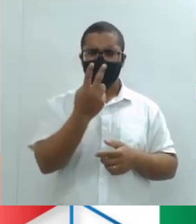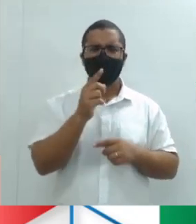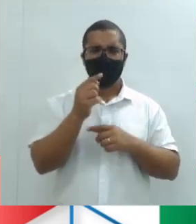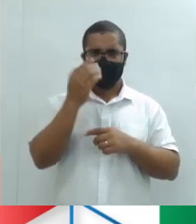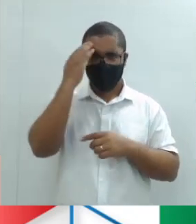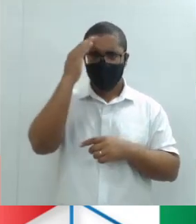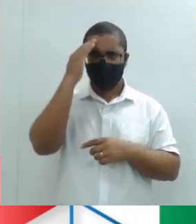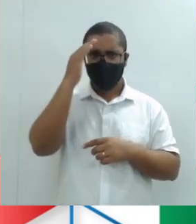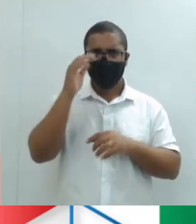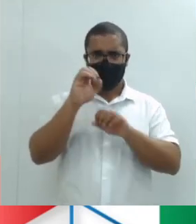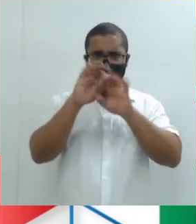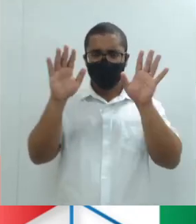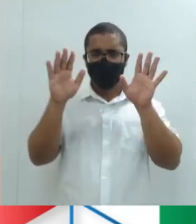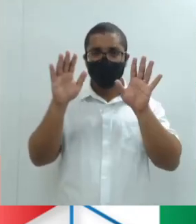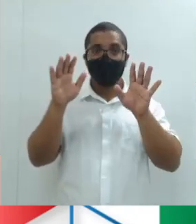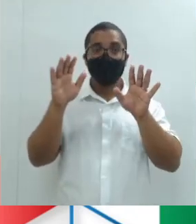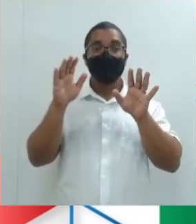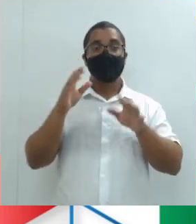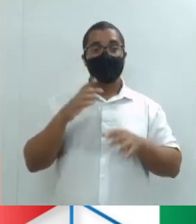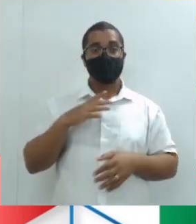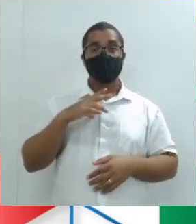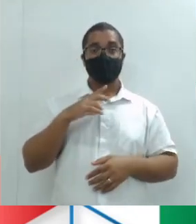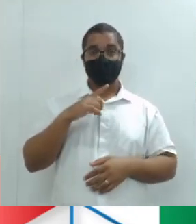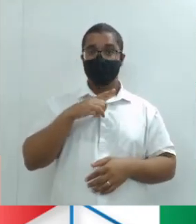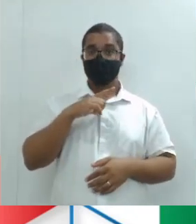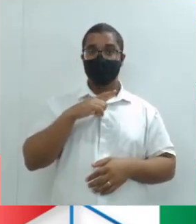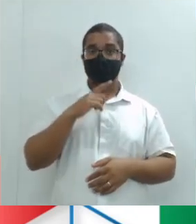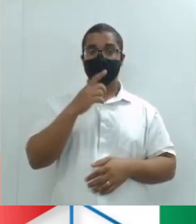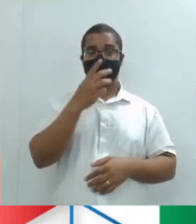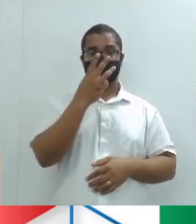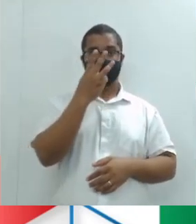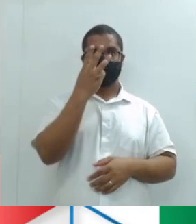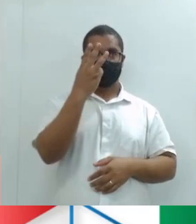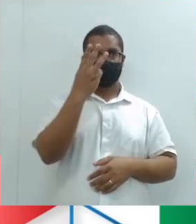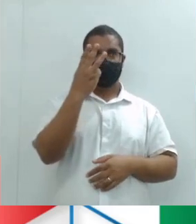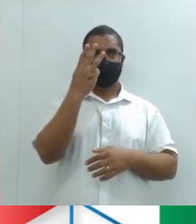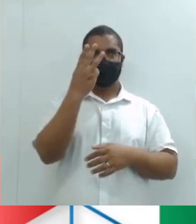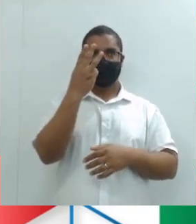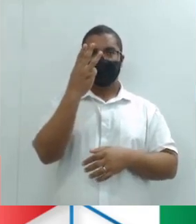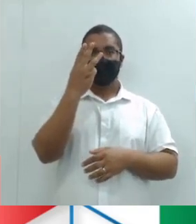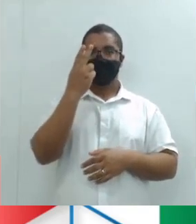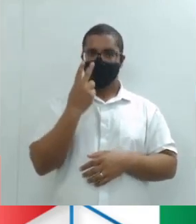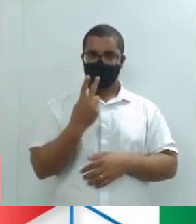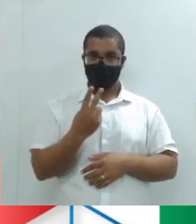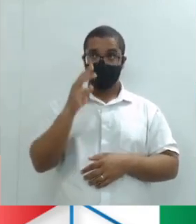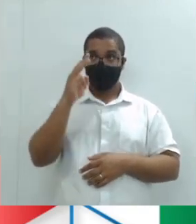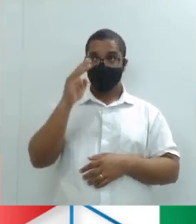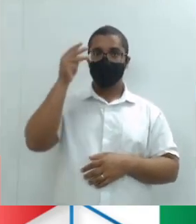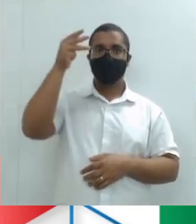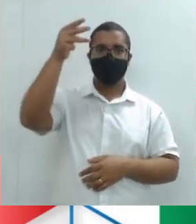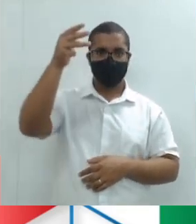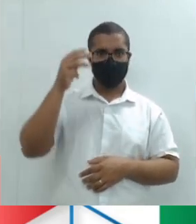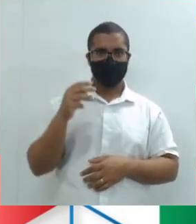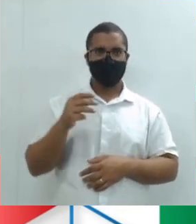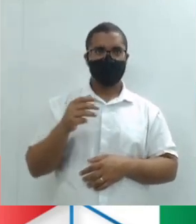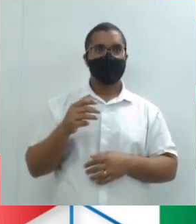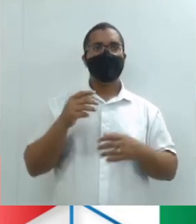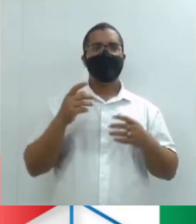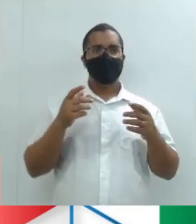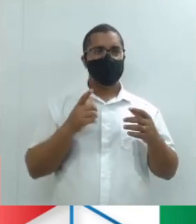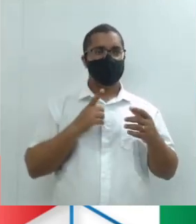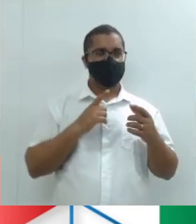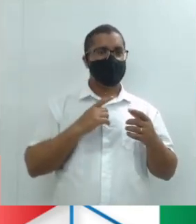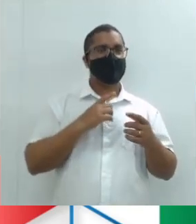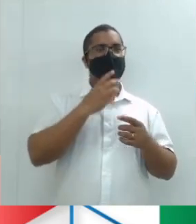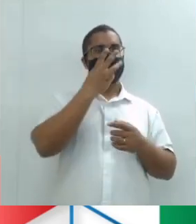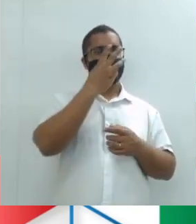Então vamos lá, seguir. 3 sobre 2 ao cubo. Então, eu vou fazer 3 sobre 2 vezes 3 sobre 2